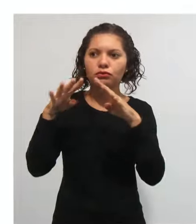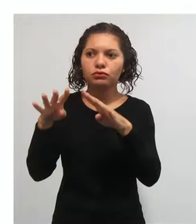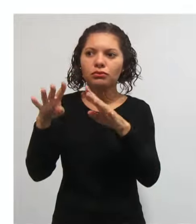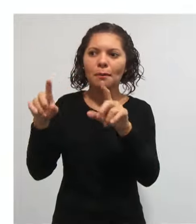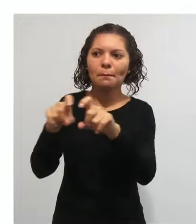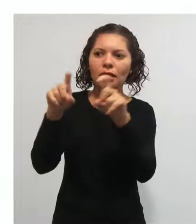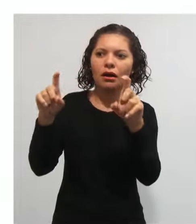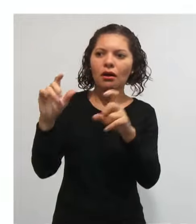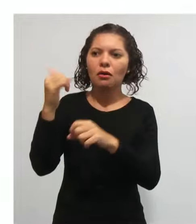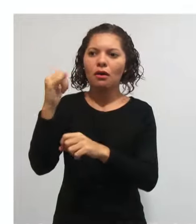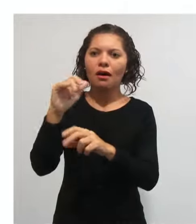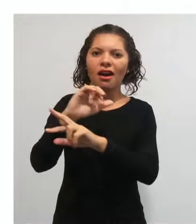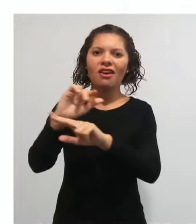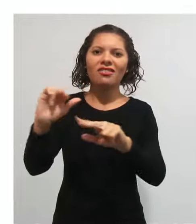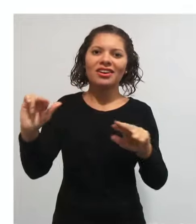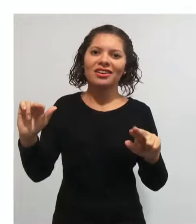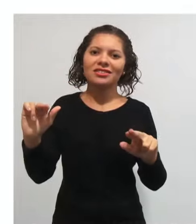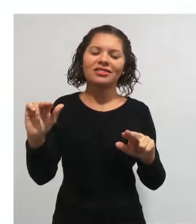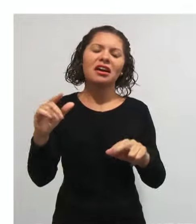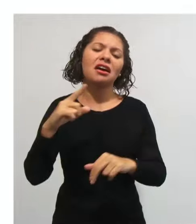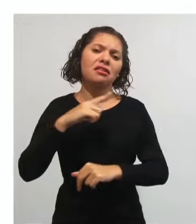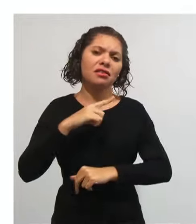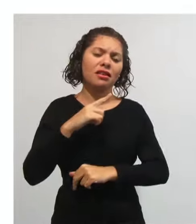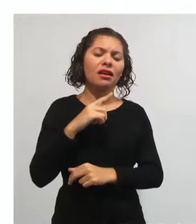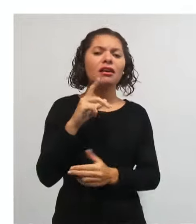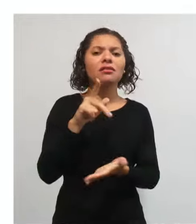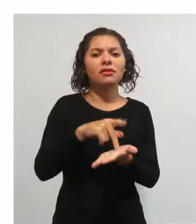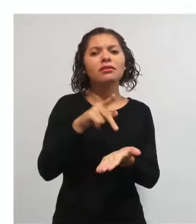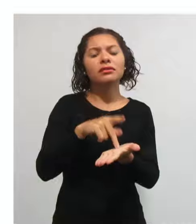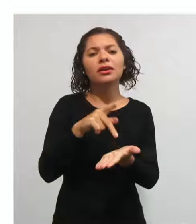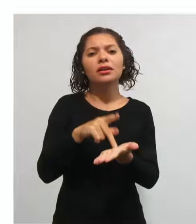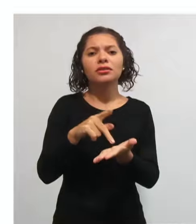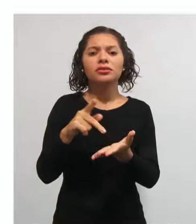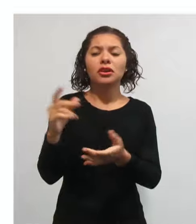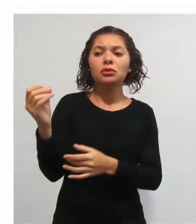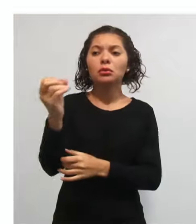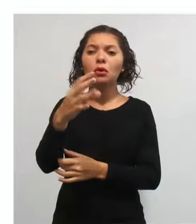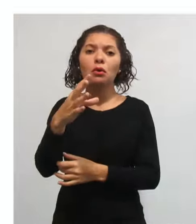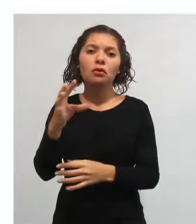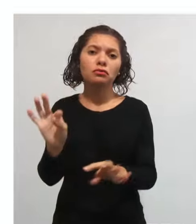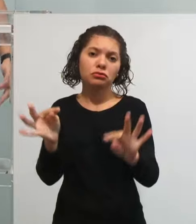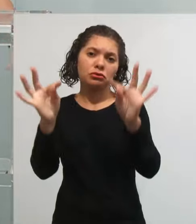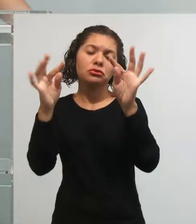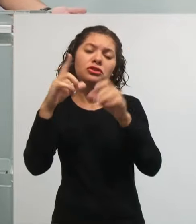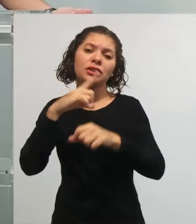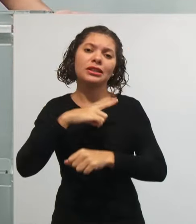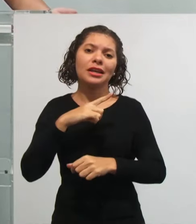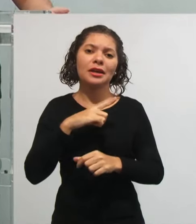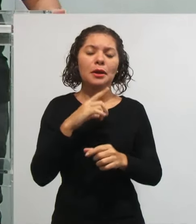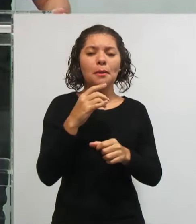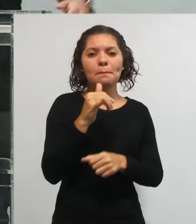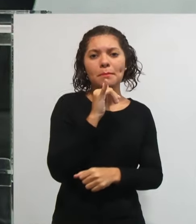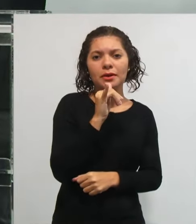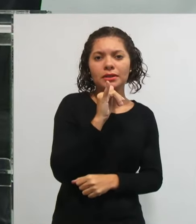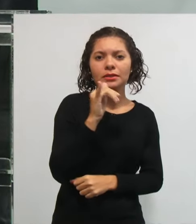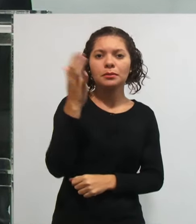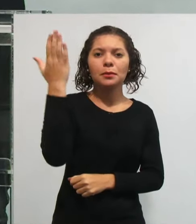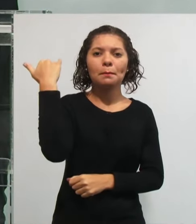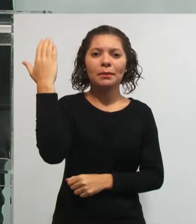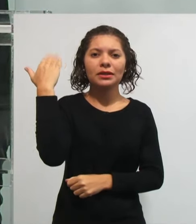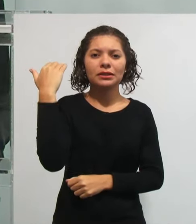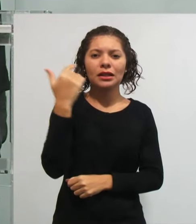de certa forma a gente encontra inovação nesses exemplos sim né Há um tempo atrás por exemplo a gente não tinha essa questão de